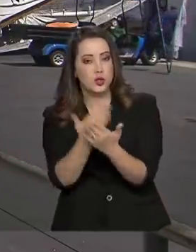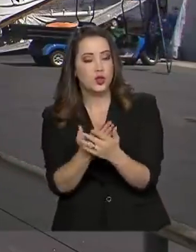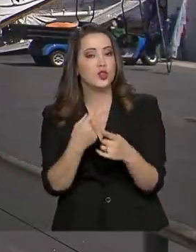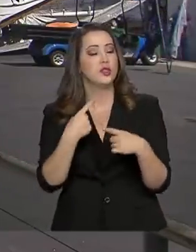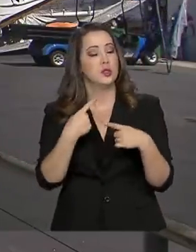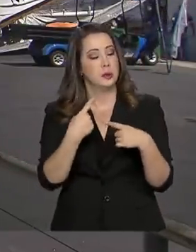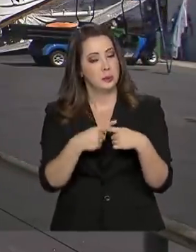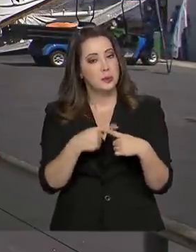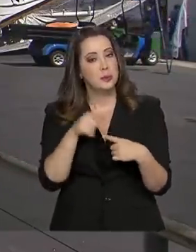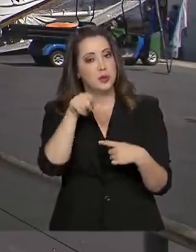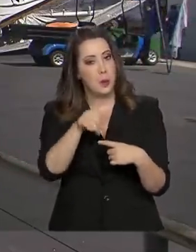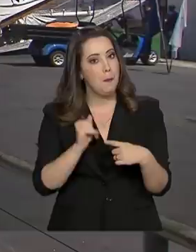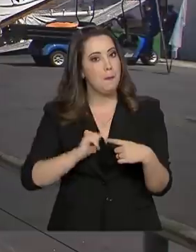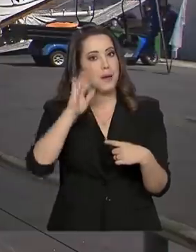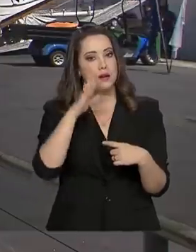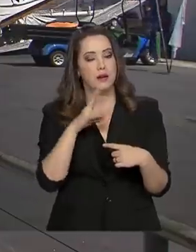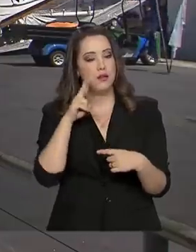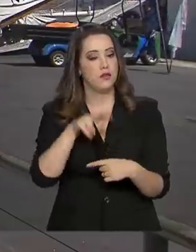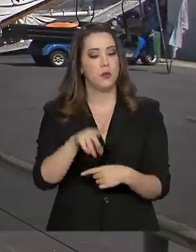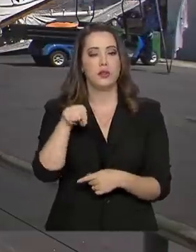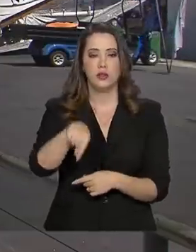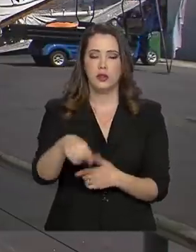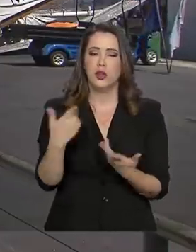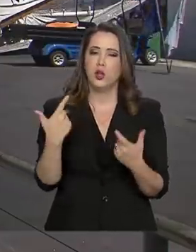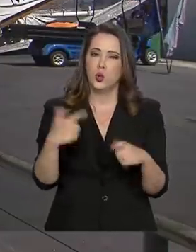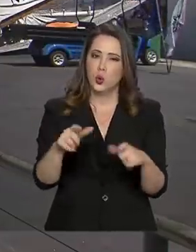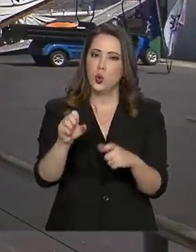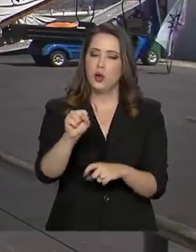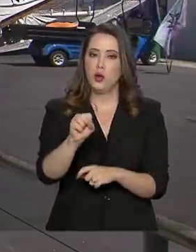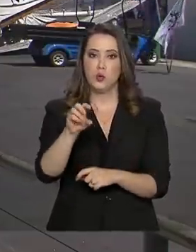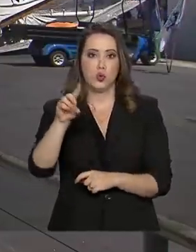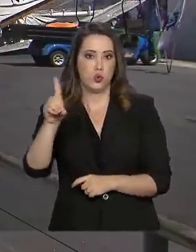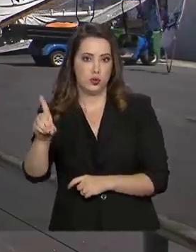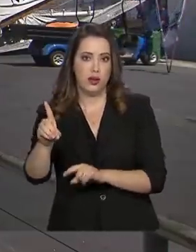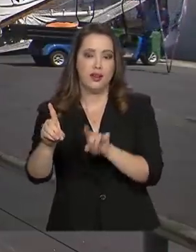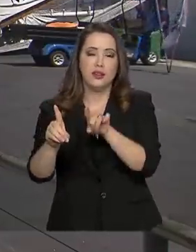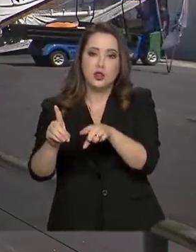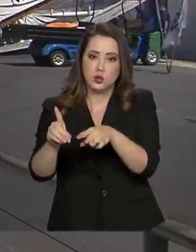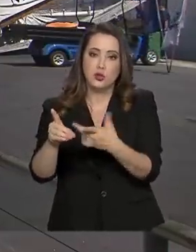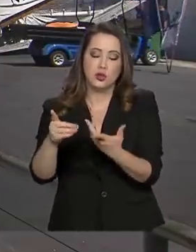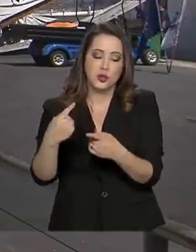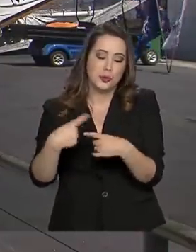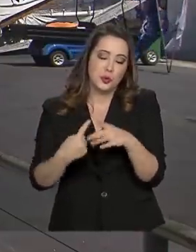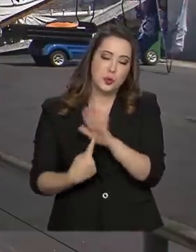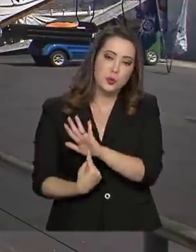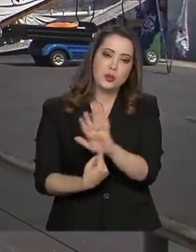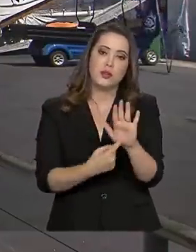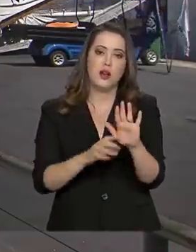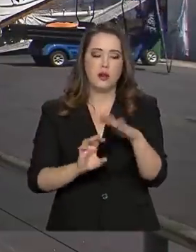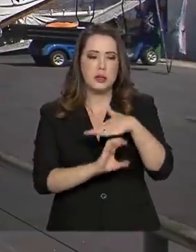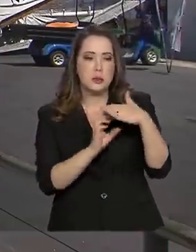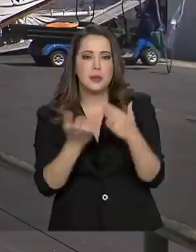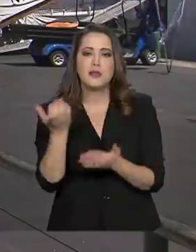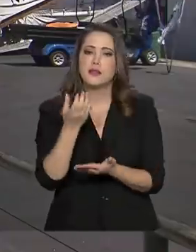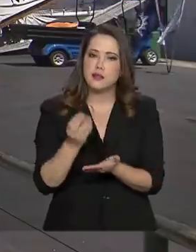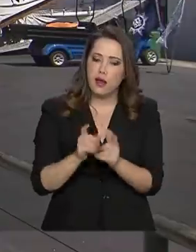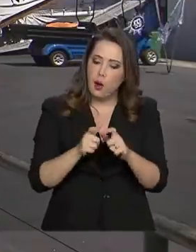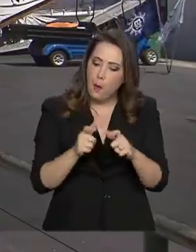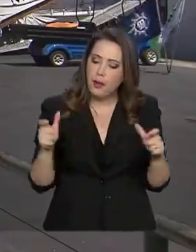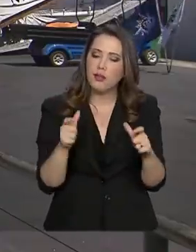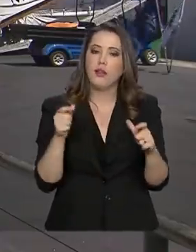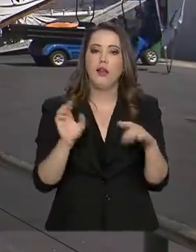foi registrado aqui na região sudeste por empresários revelaram que nos próximos meses pretendem investir em seus negócios